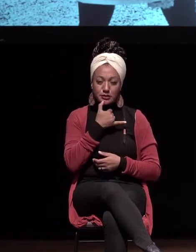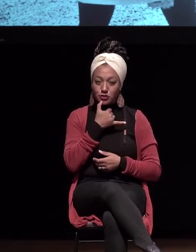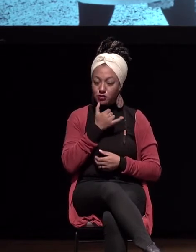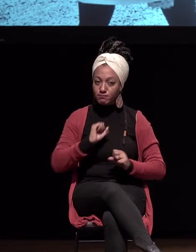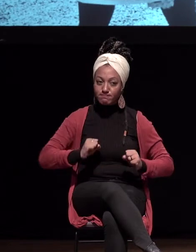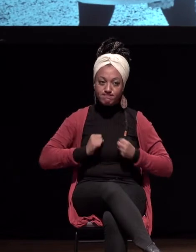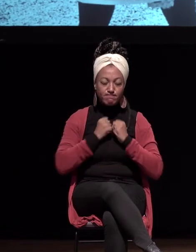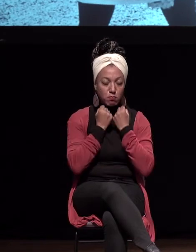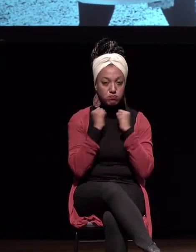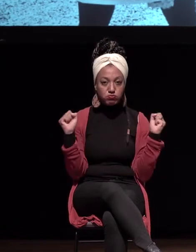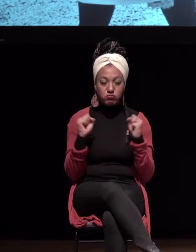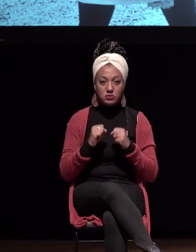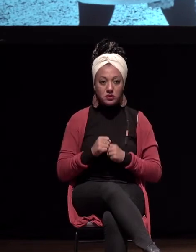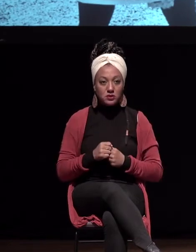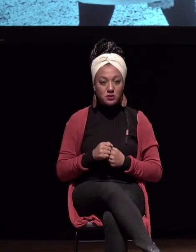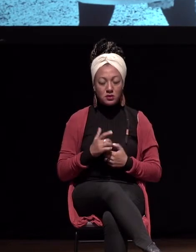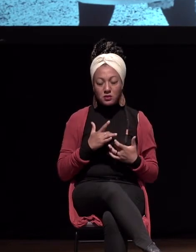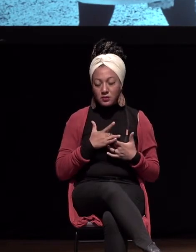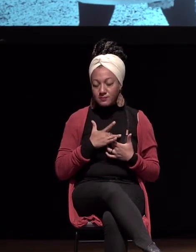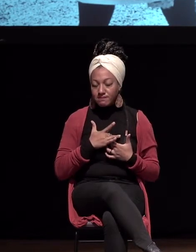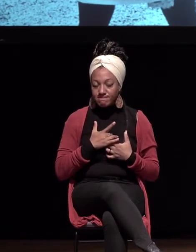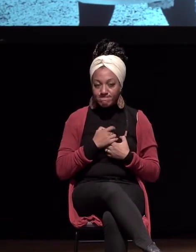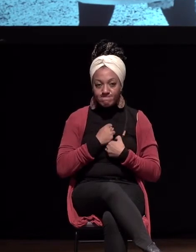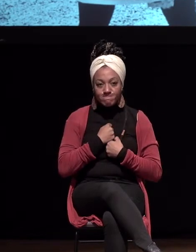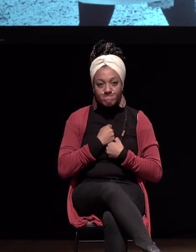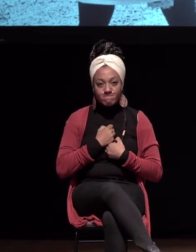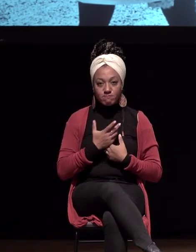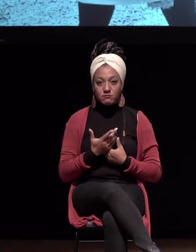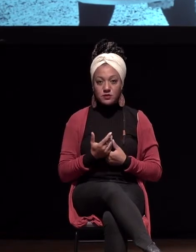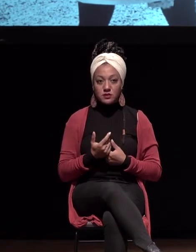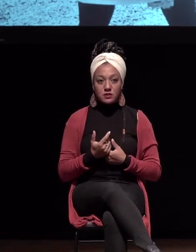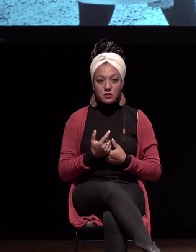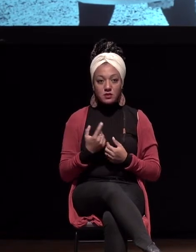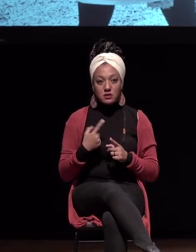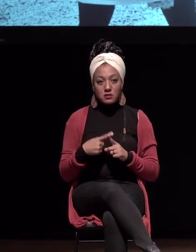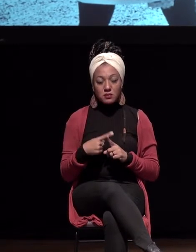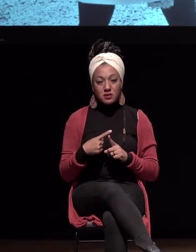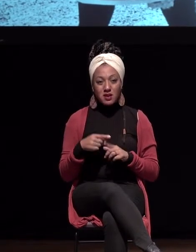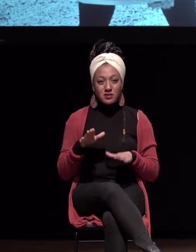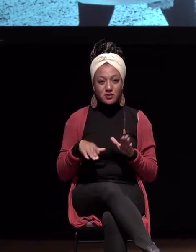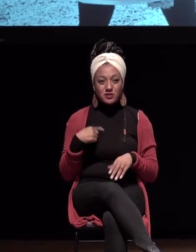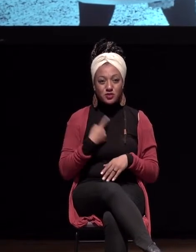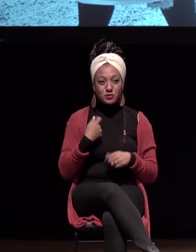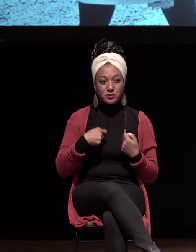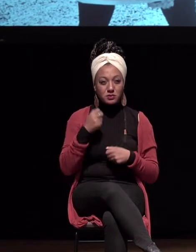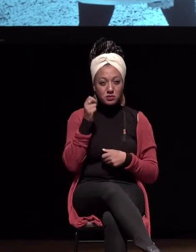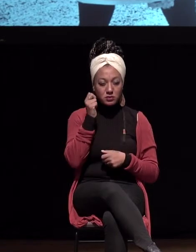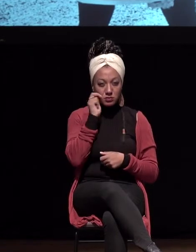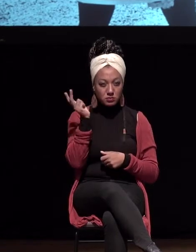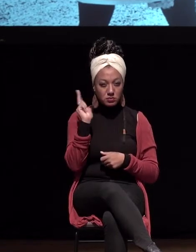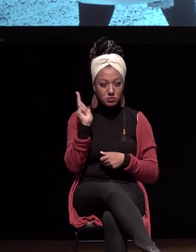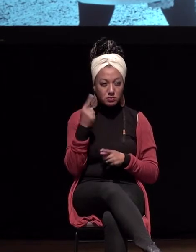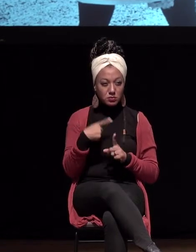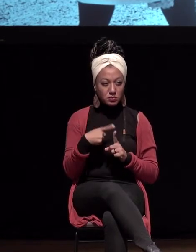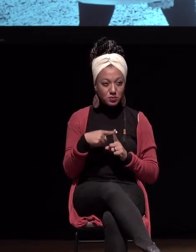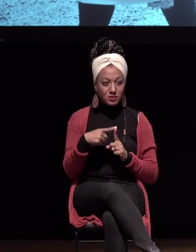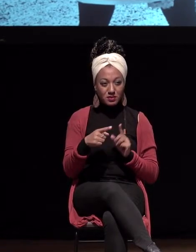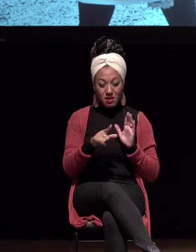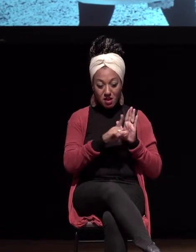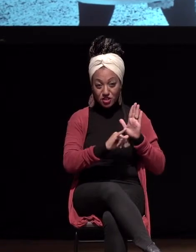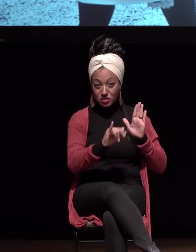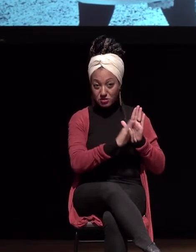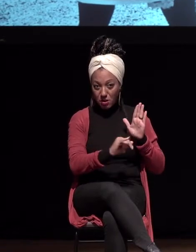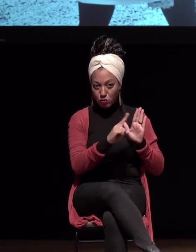revolta, vejo com pesar. Eu acho que a gente tem que ser meio safa, às vezes, e usar esse mecanismo dos